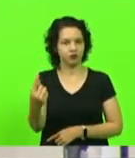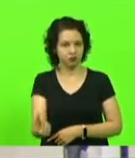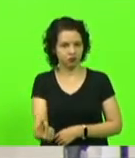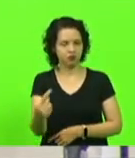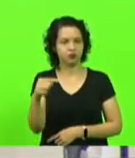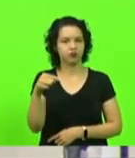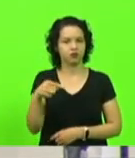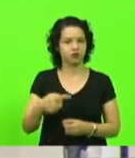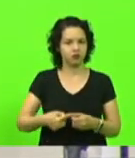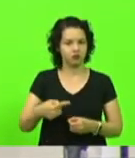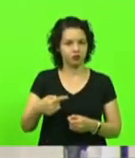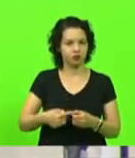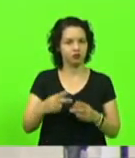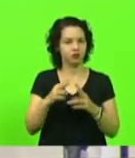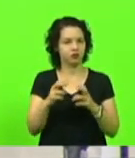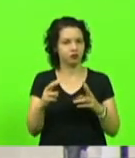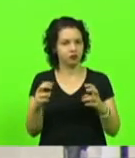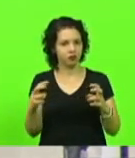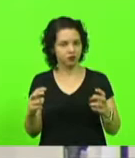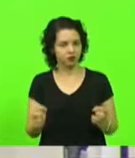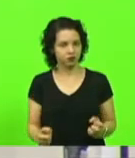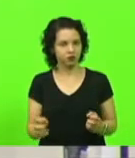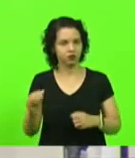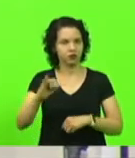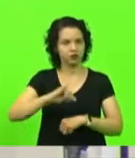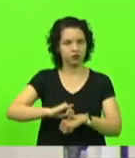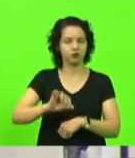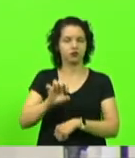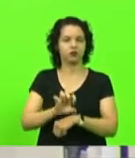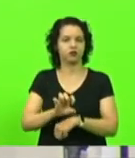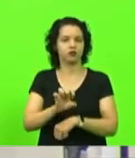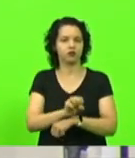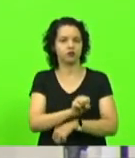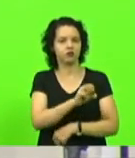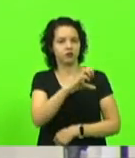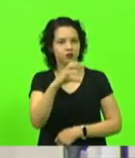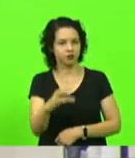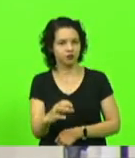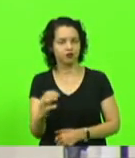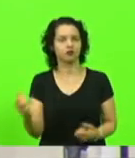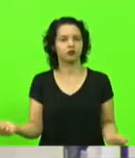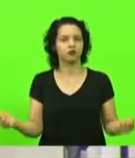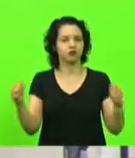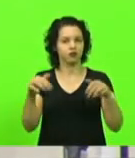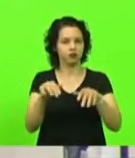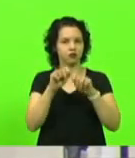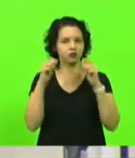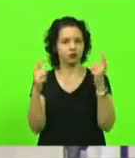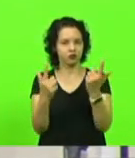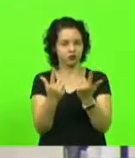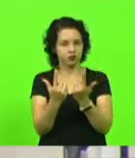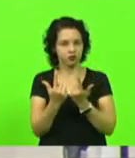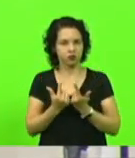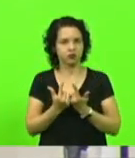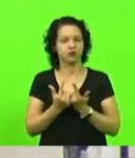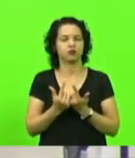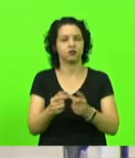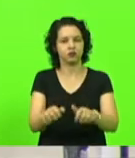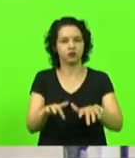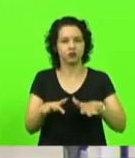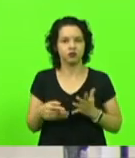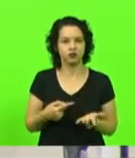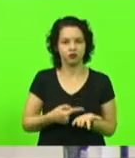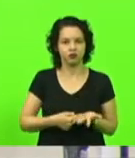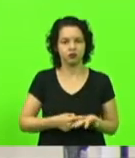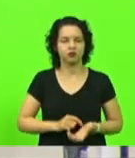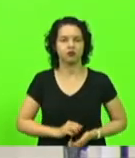nesta cidade de Florianópolis, capital do Estado de Santa Catarina, reuniu-se a Assembleia Legislativa em sessão